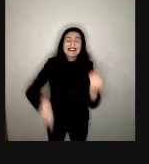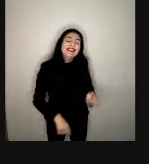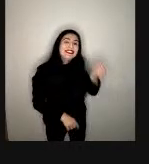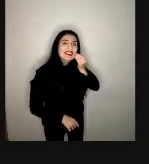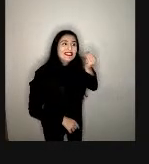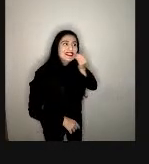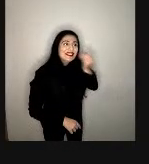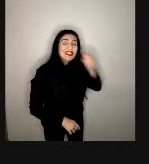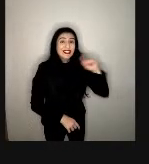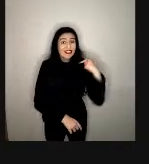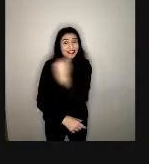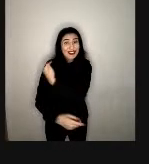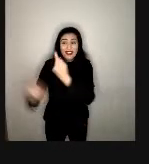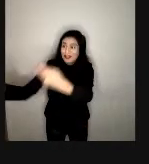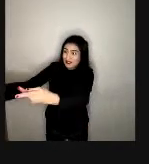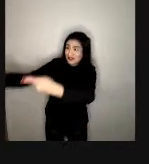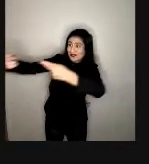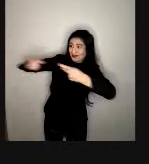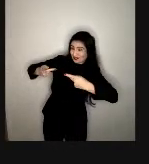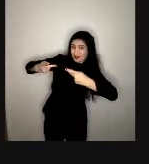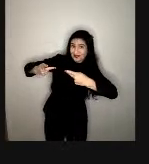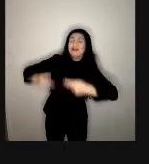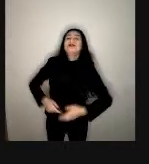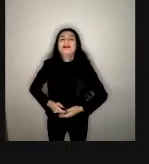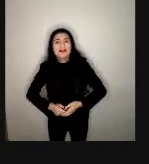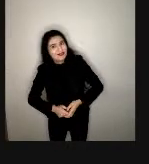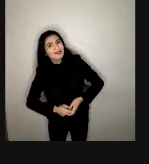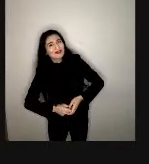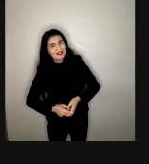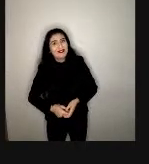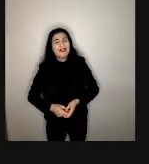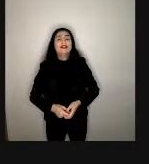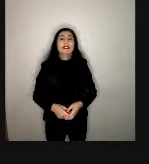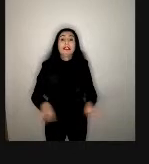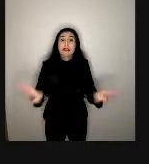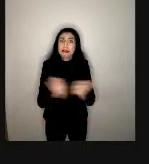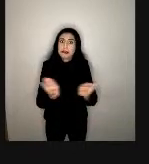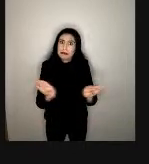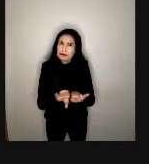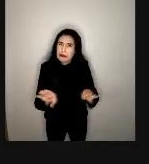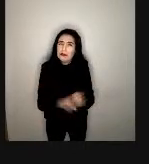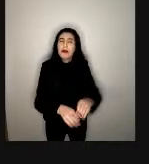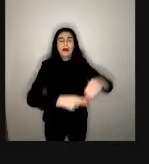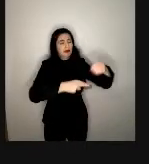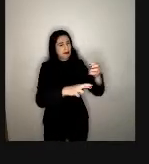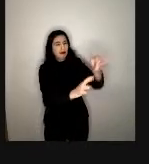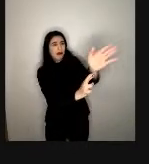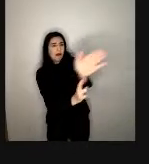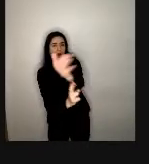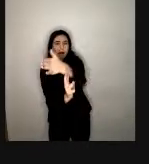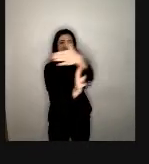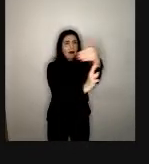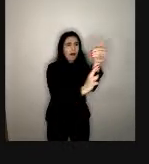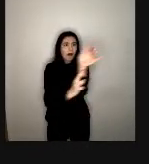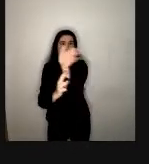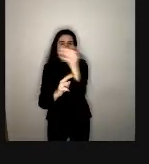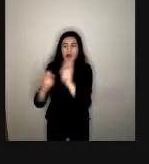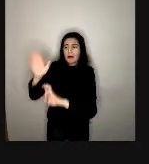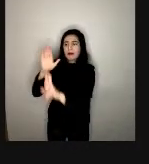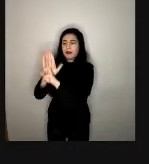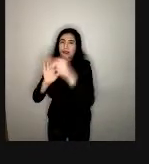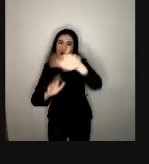para a ONU. Nós fomos convidados para sermos embaixadores do câncer pela American